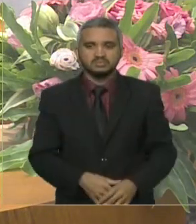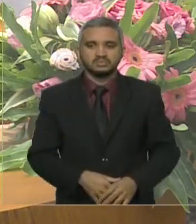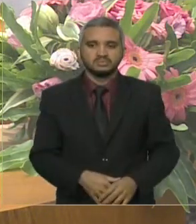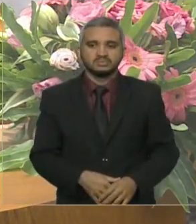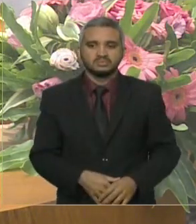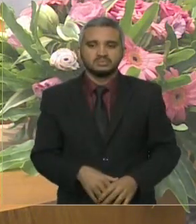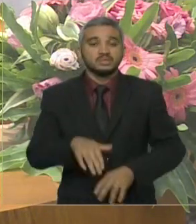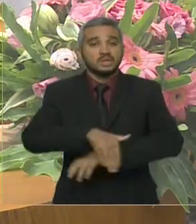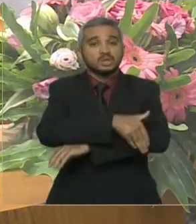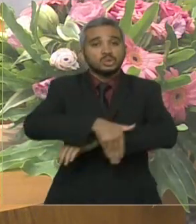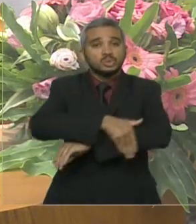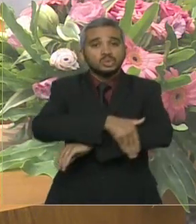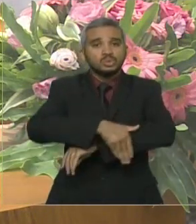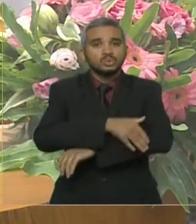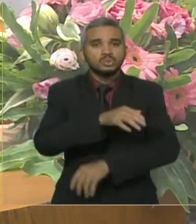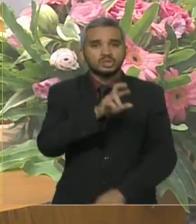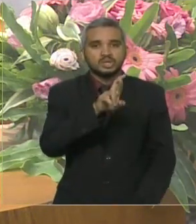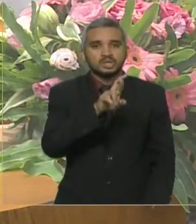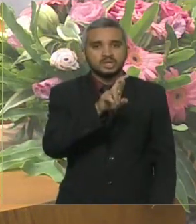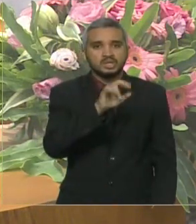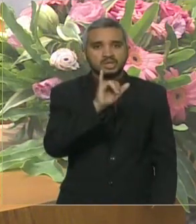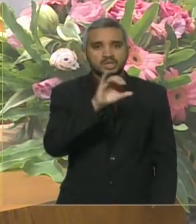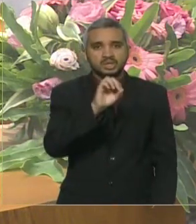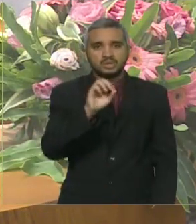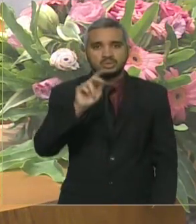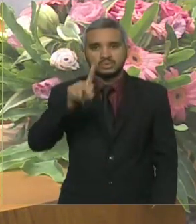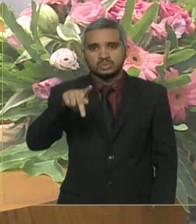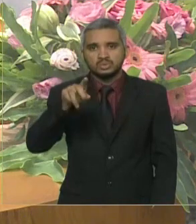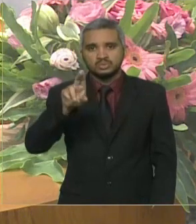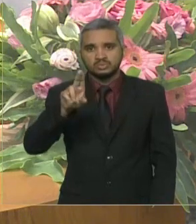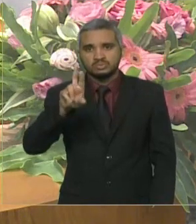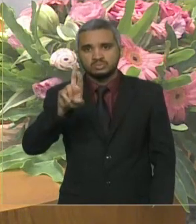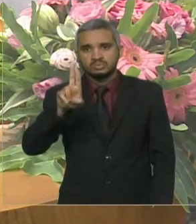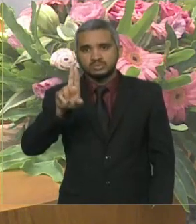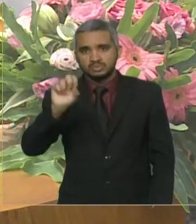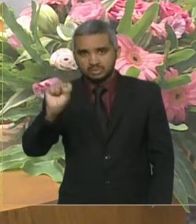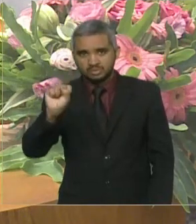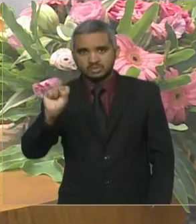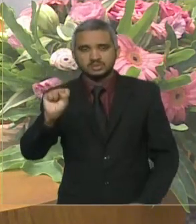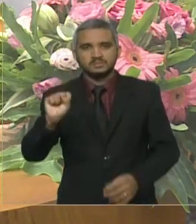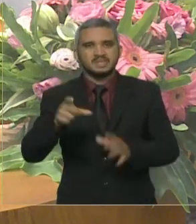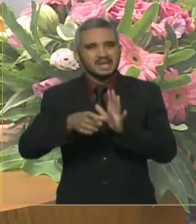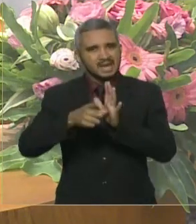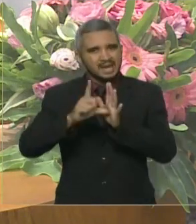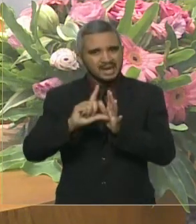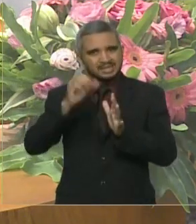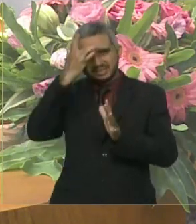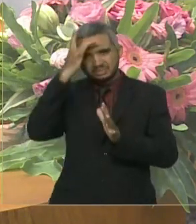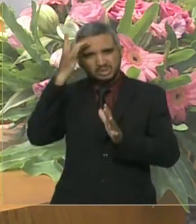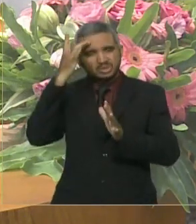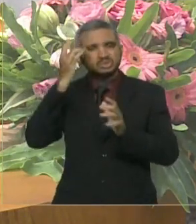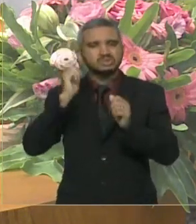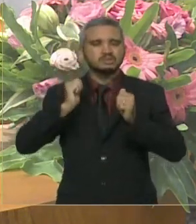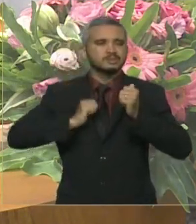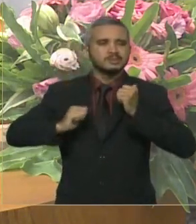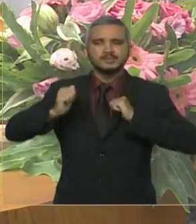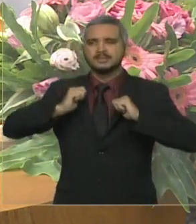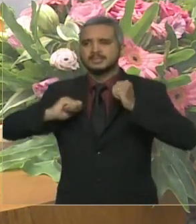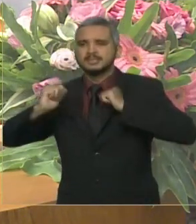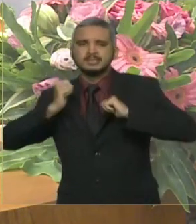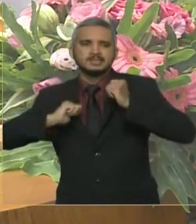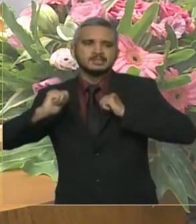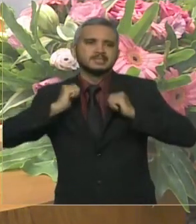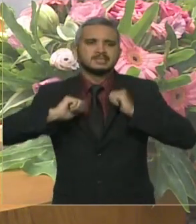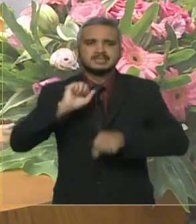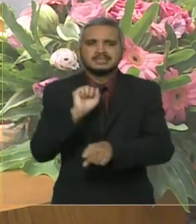a drenagem da rua Rio Purus, uma drenagem que era muito aguardada por todos os barracordenses, uma obra que